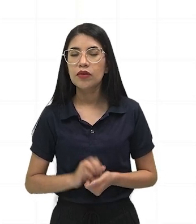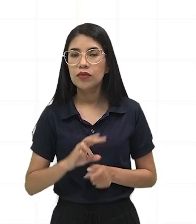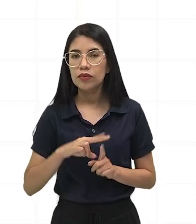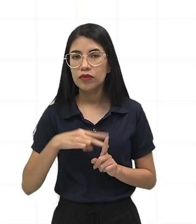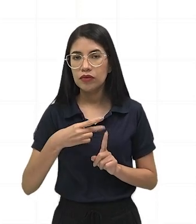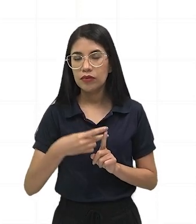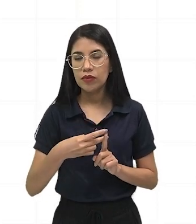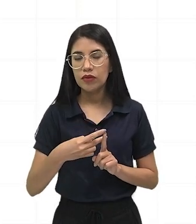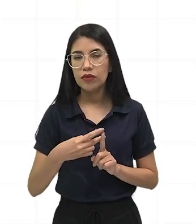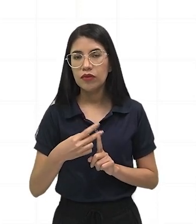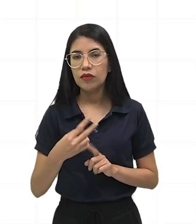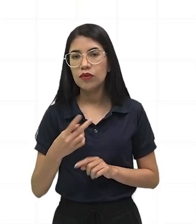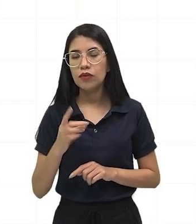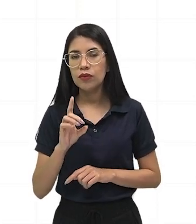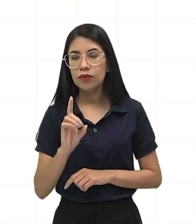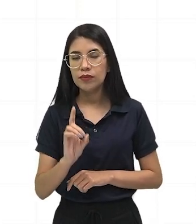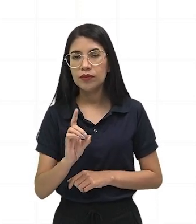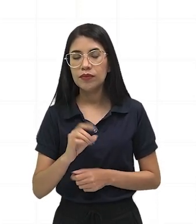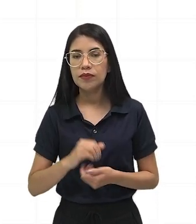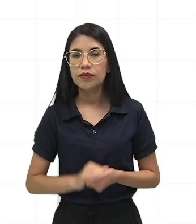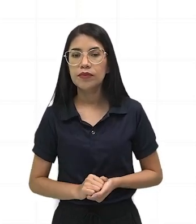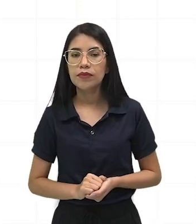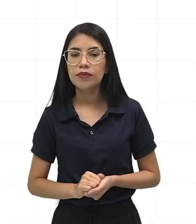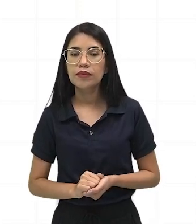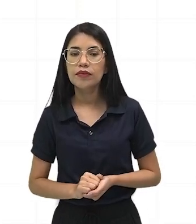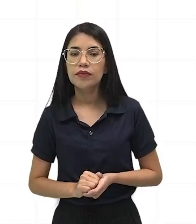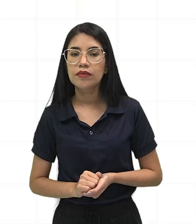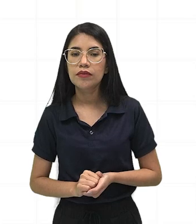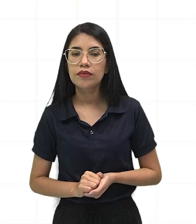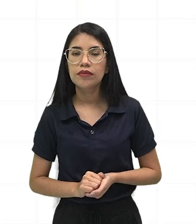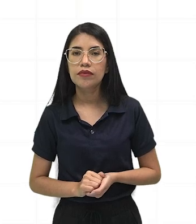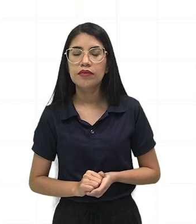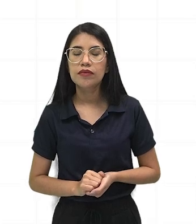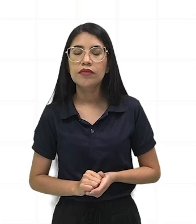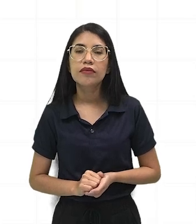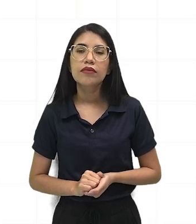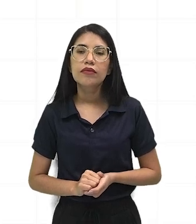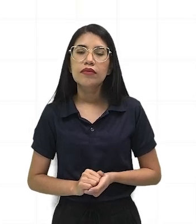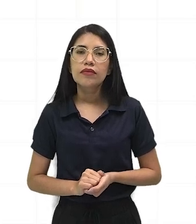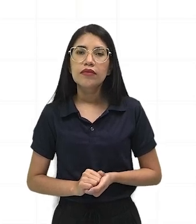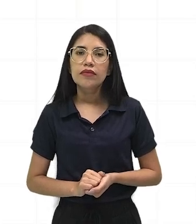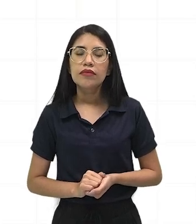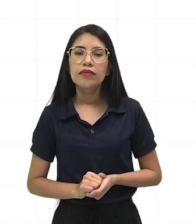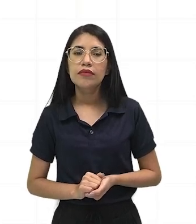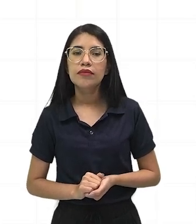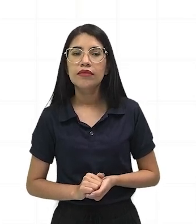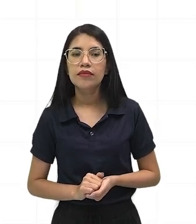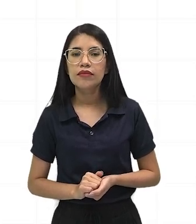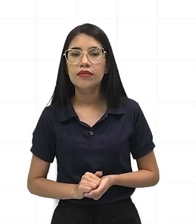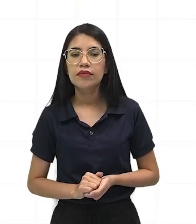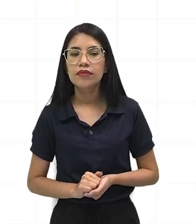valor. Até é lógico, né? Uma coisa bem lógica. Tá?